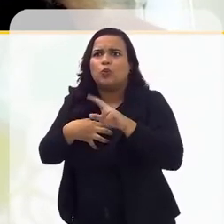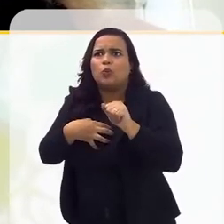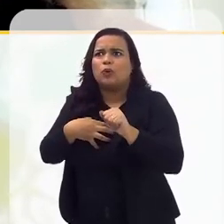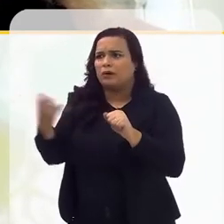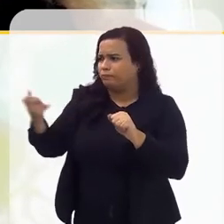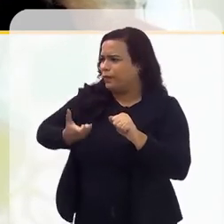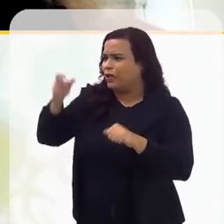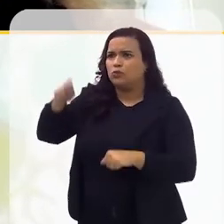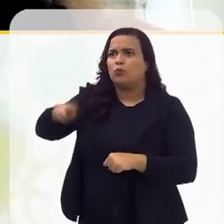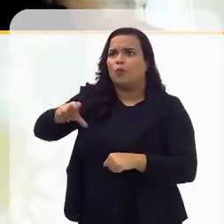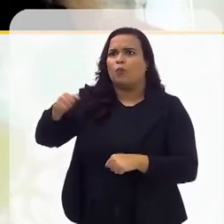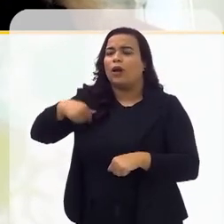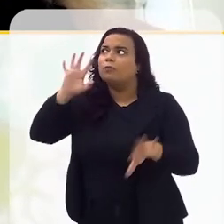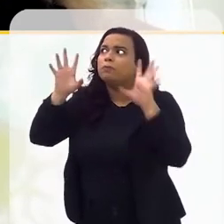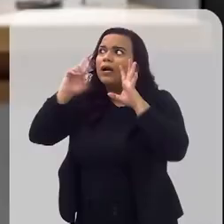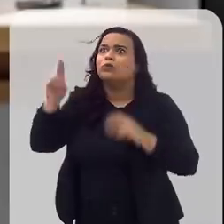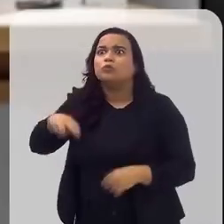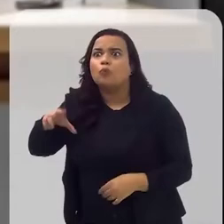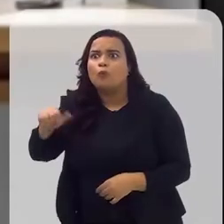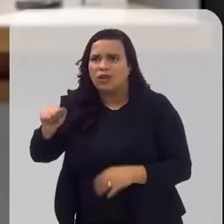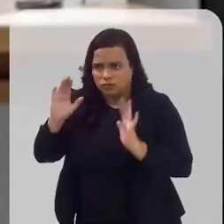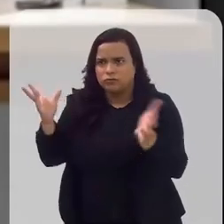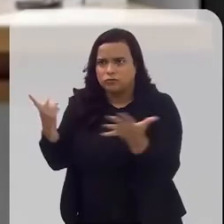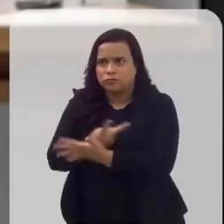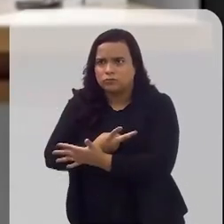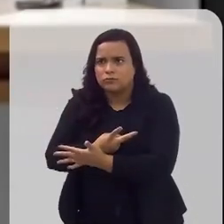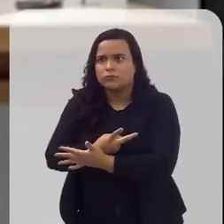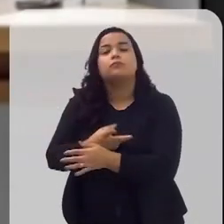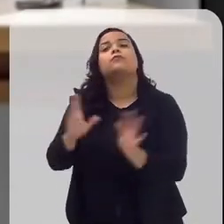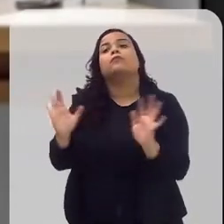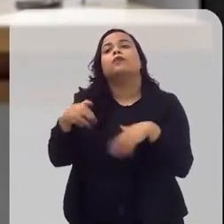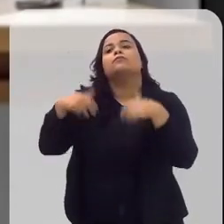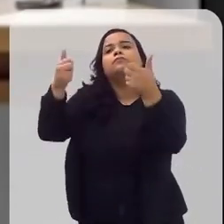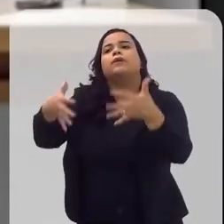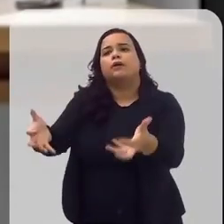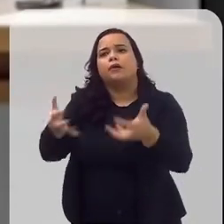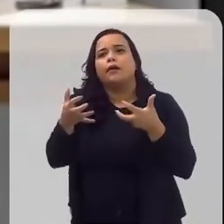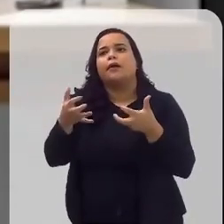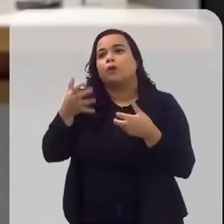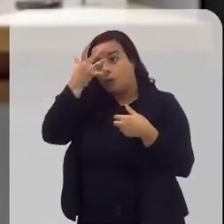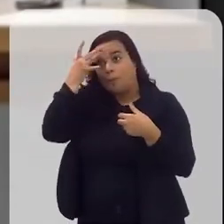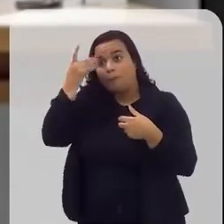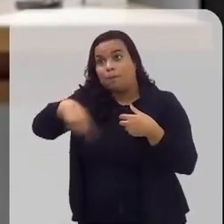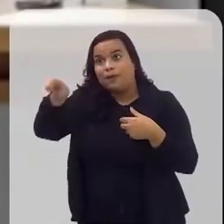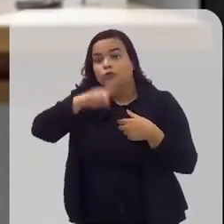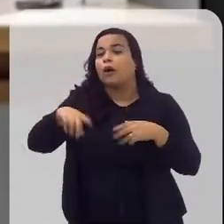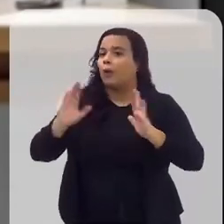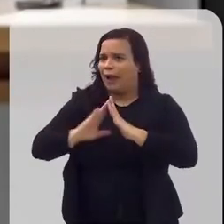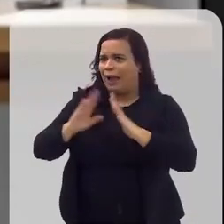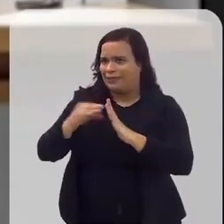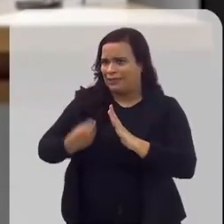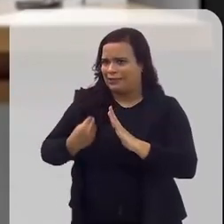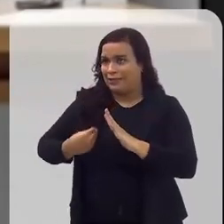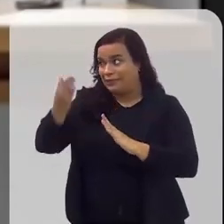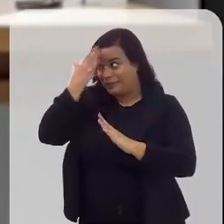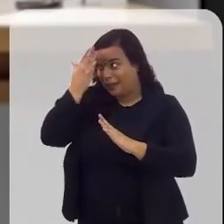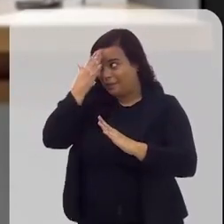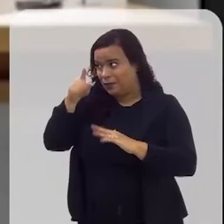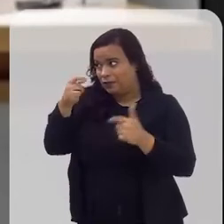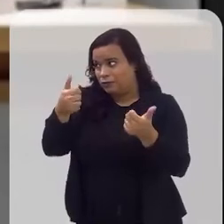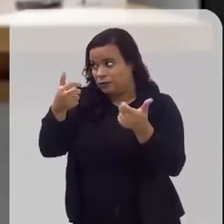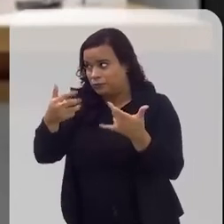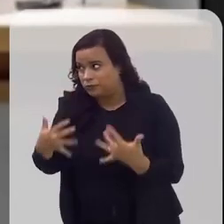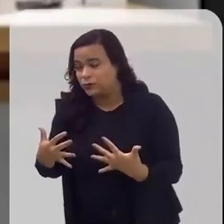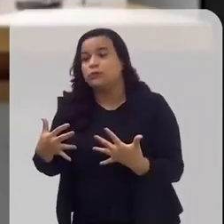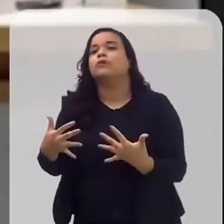falar, jamais imaginaria pela minha cabeça. O que que eu estou querendo extrair isso de você para o pessoal que está em casa ter noção? Como você falou, poxa,